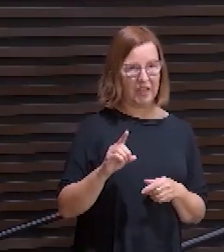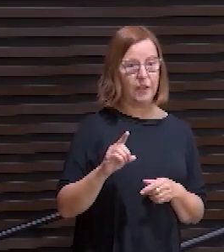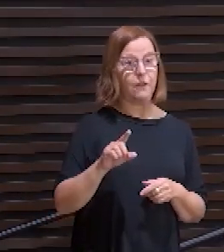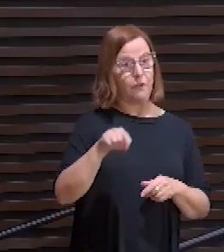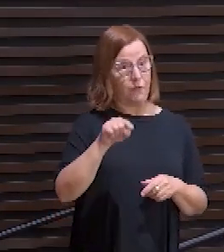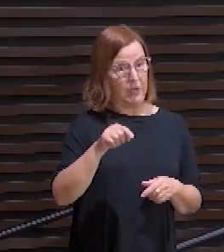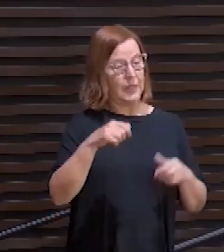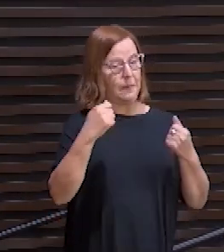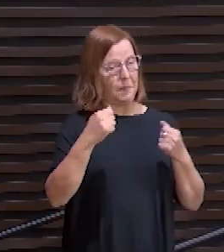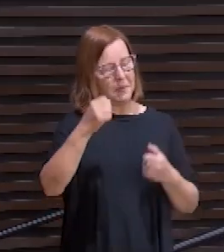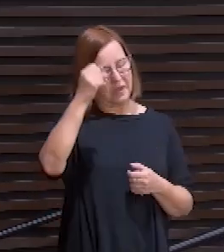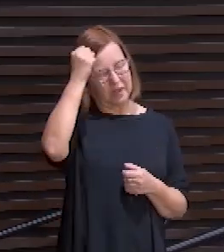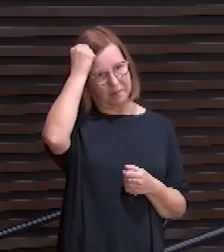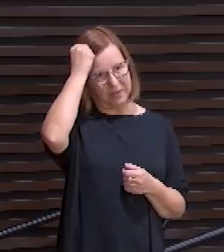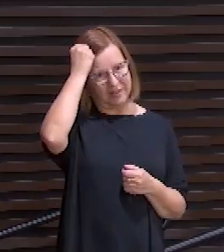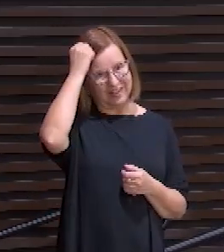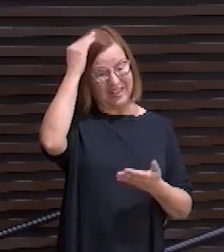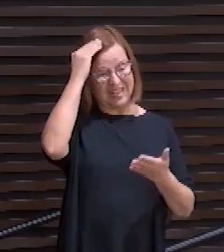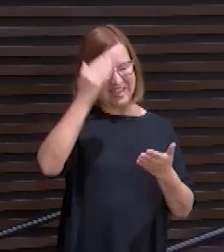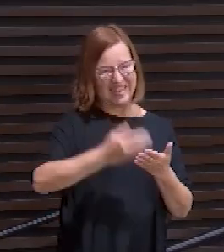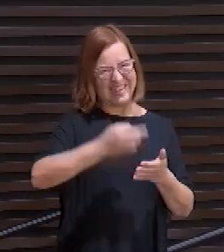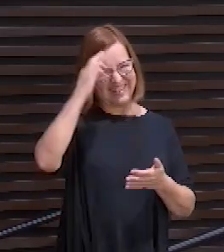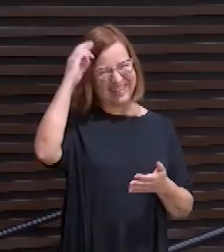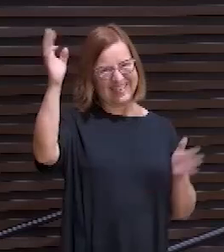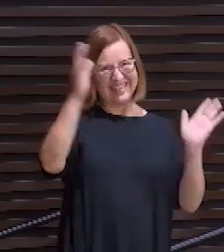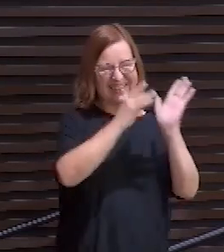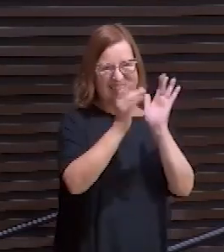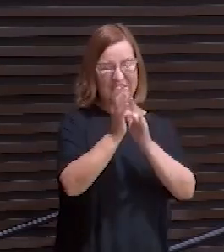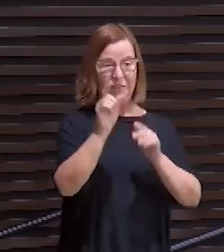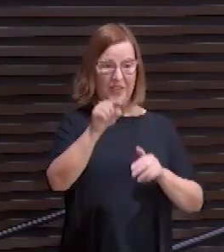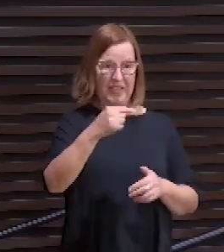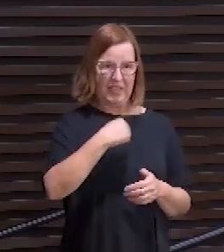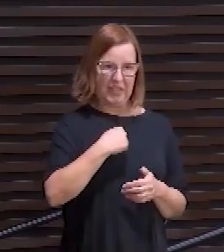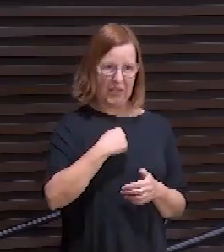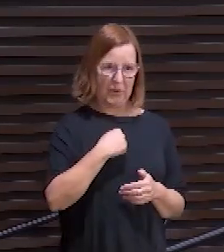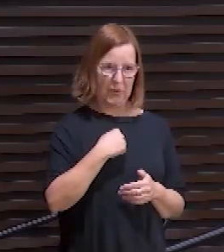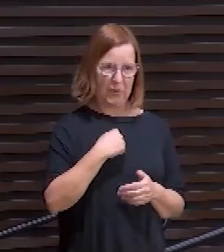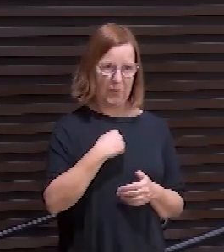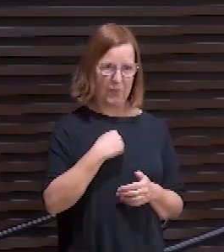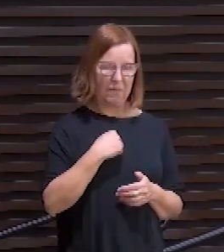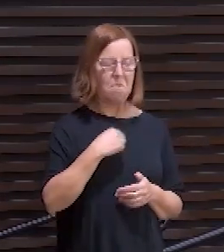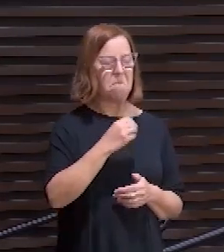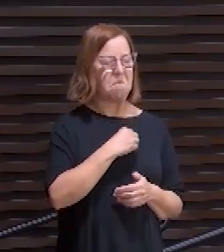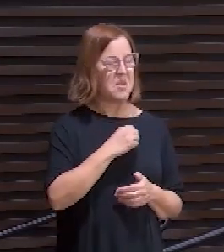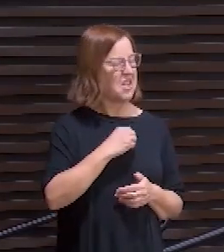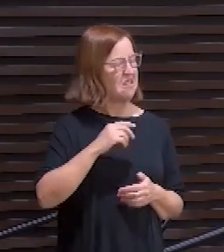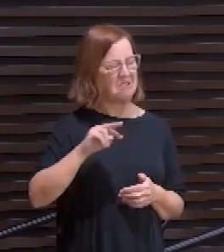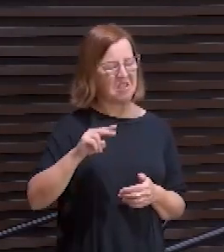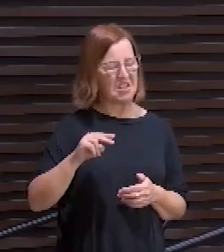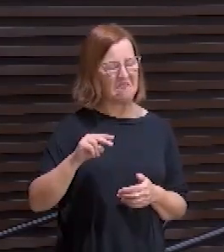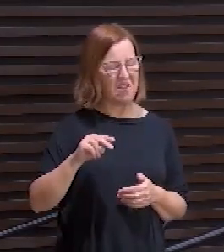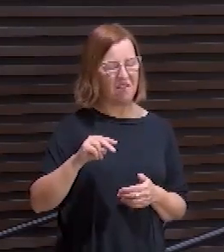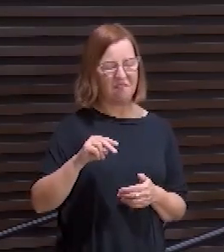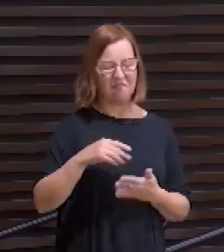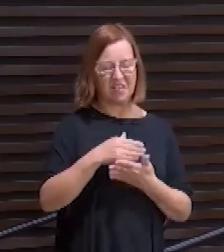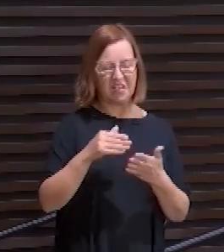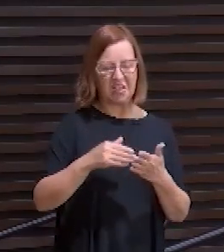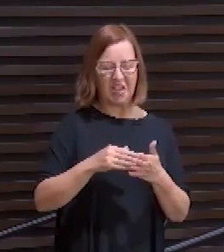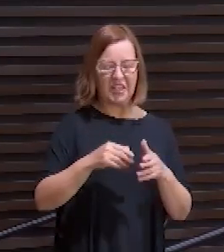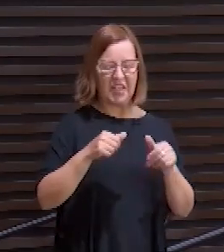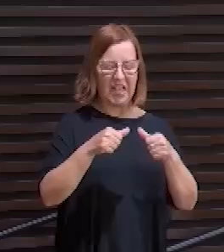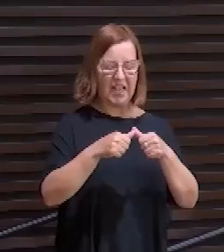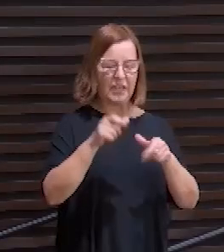arrepender e crer no Senhor Jesus. Você e eu somos tão pecadores quanto todos esses que nós mencionamos